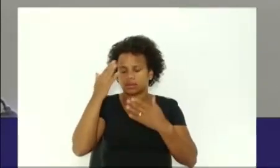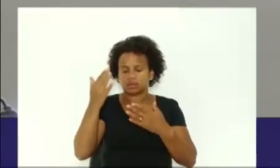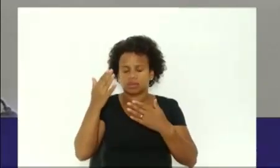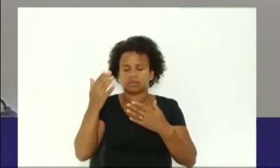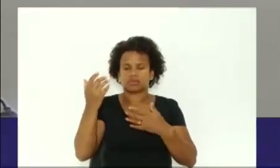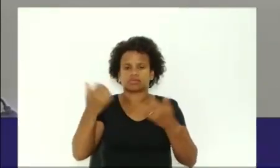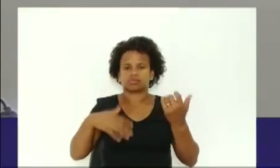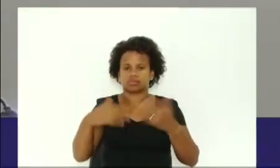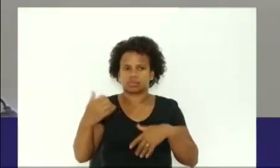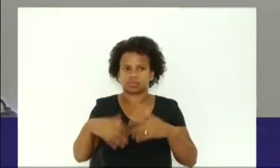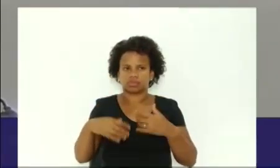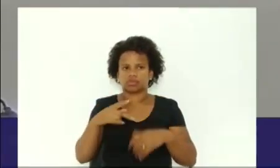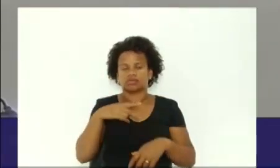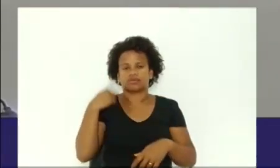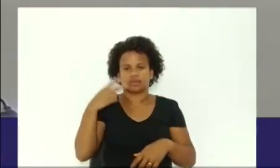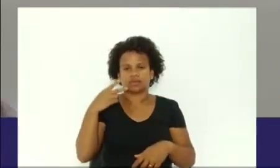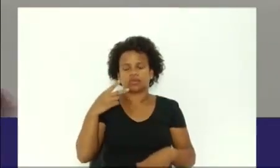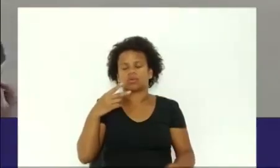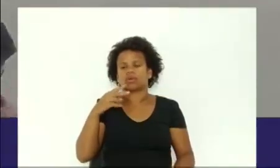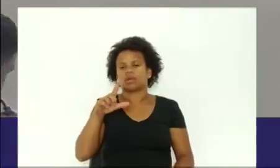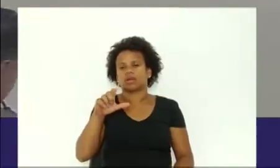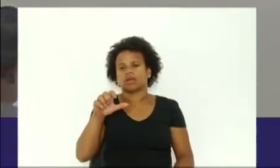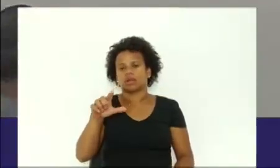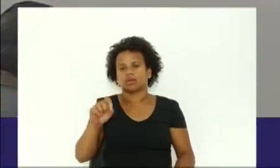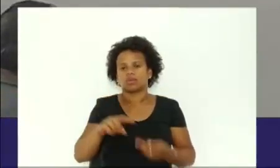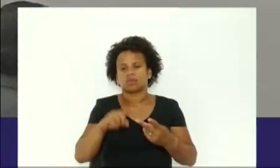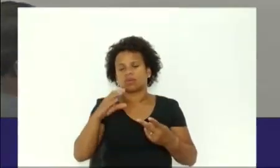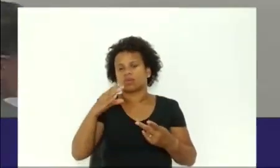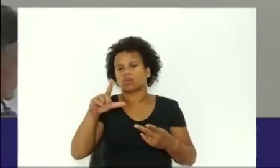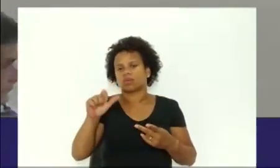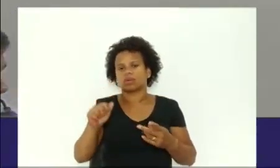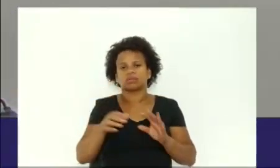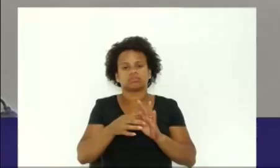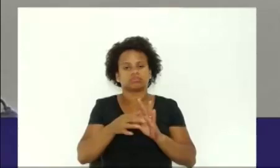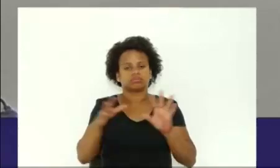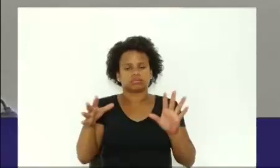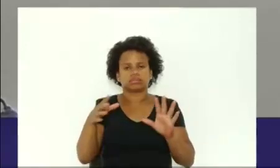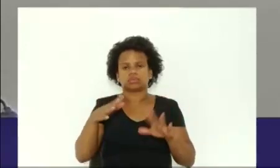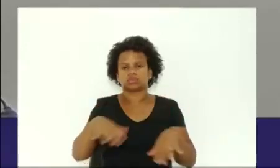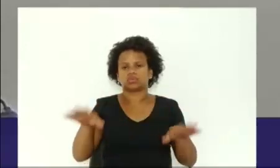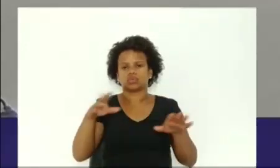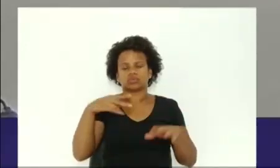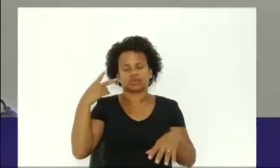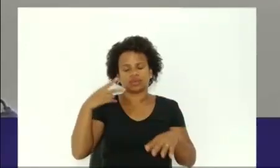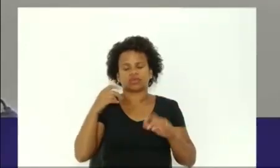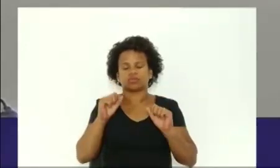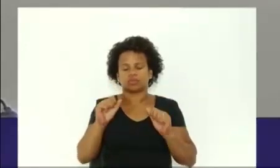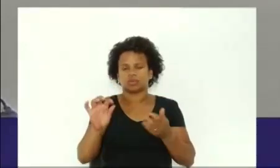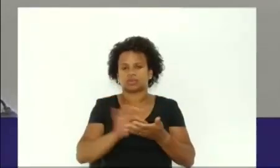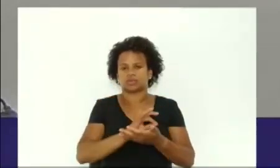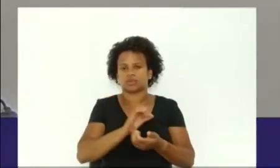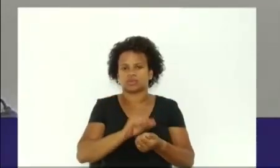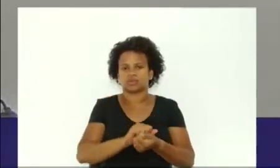vereador presidente Kula, e deixo também à disposição dos demais vereadores.